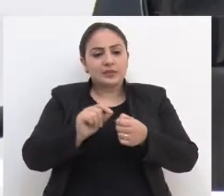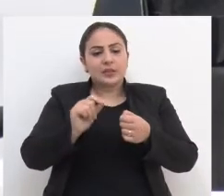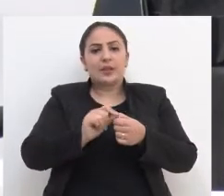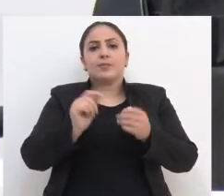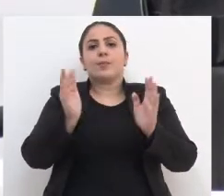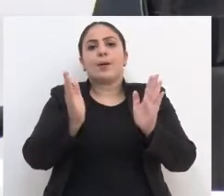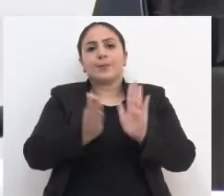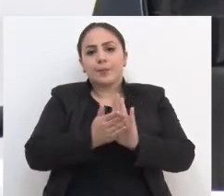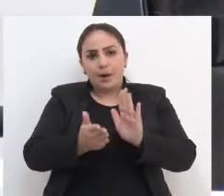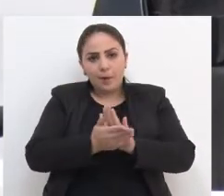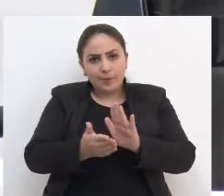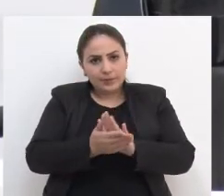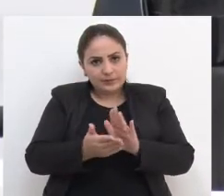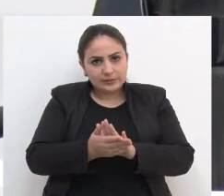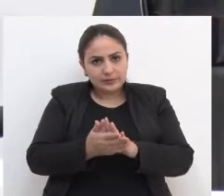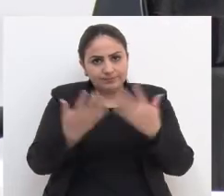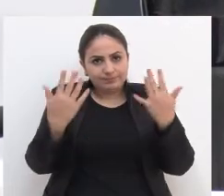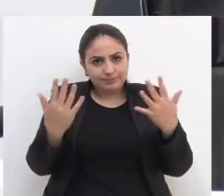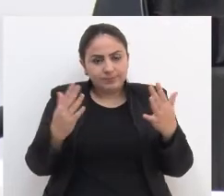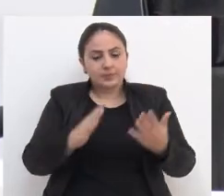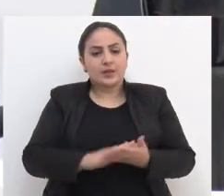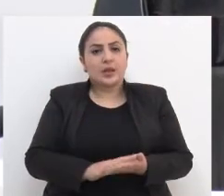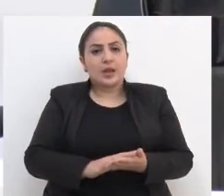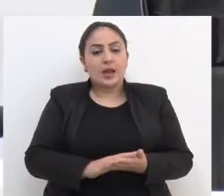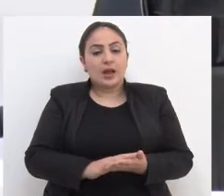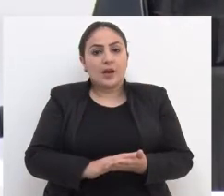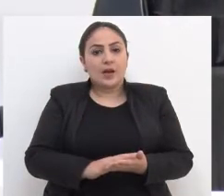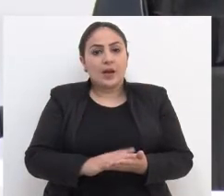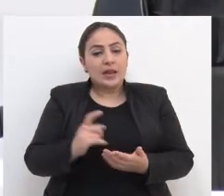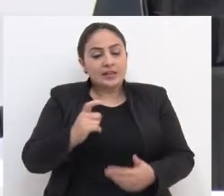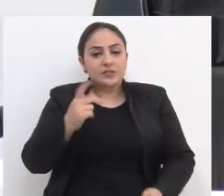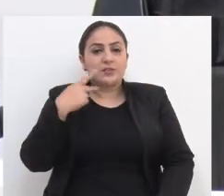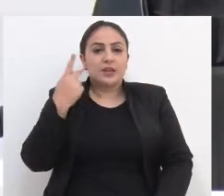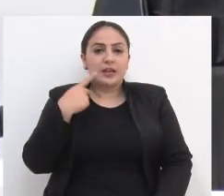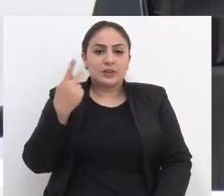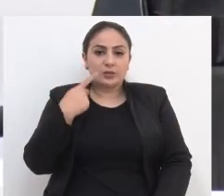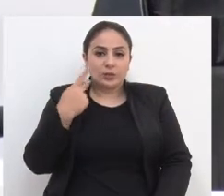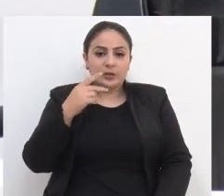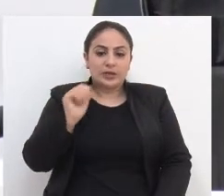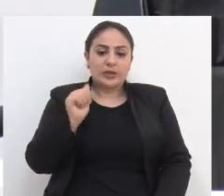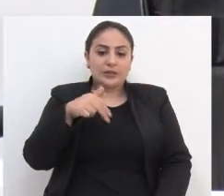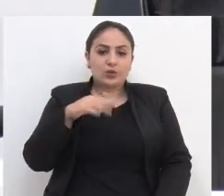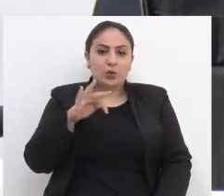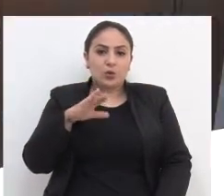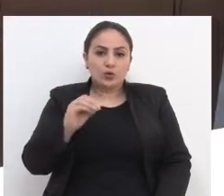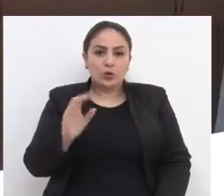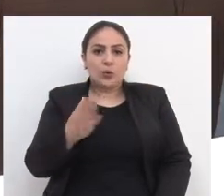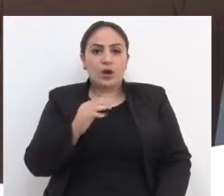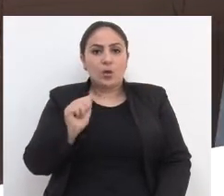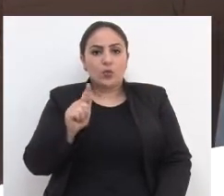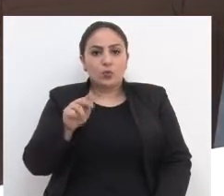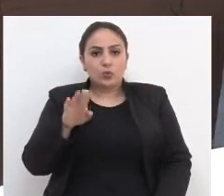uma salva de palmas ao emérito vereador Antônio Augusto Meirelles Duarte.